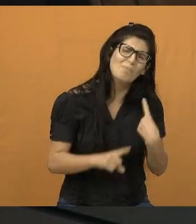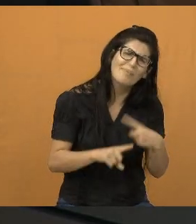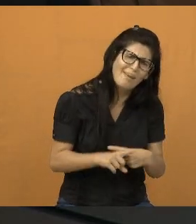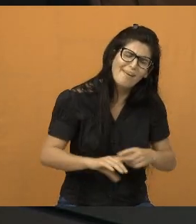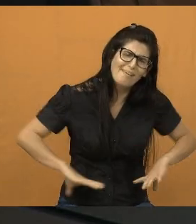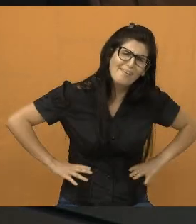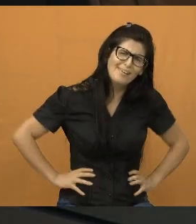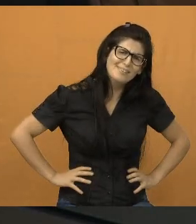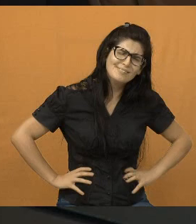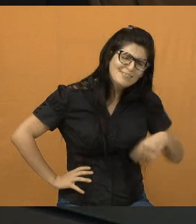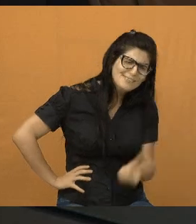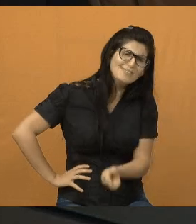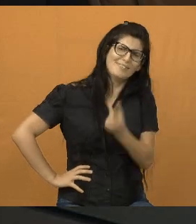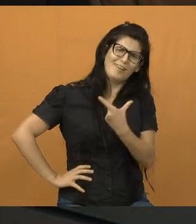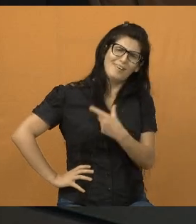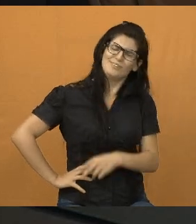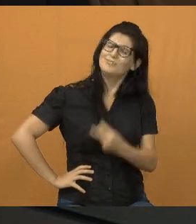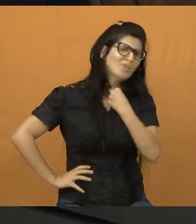rapaz. Não poderia faltar os remédios.